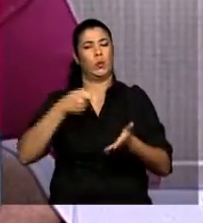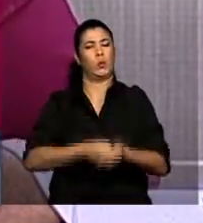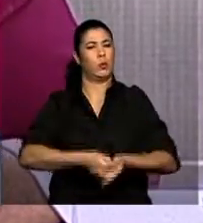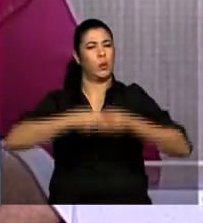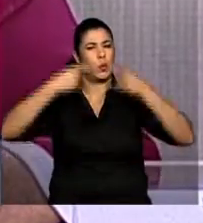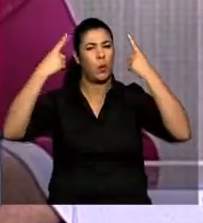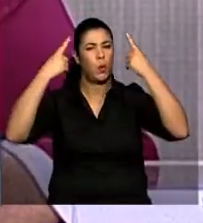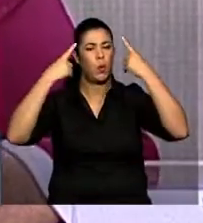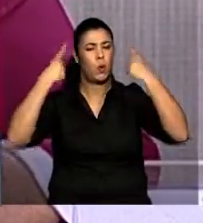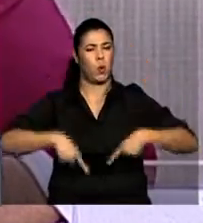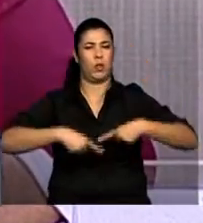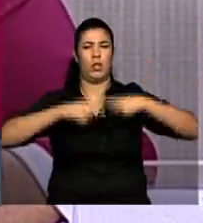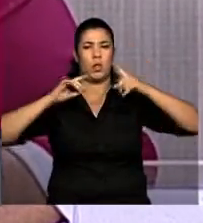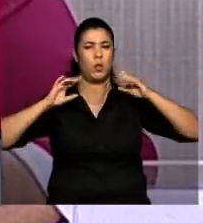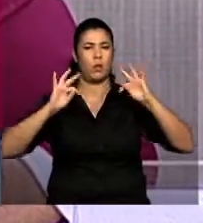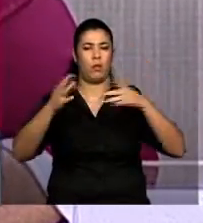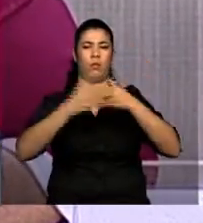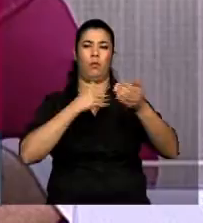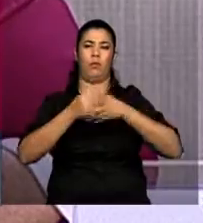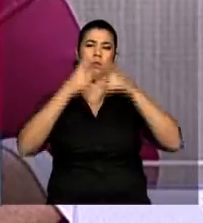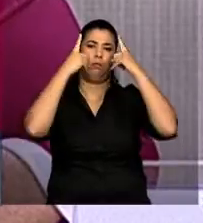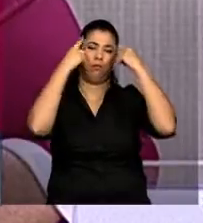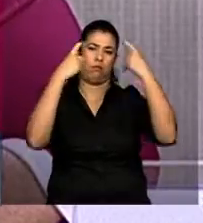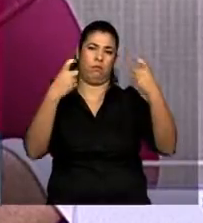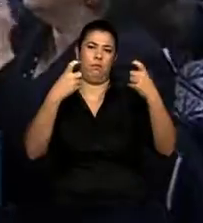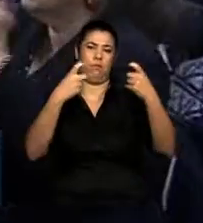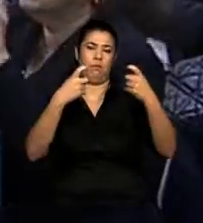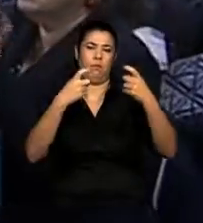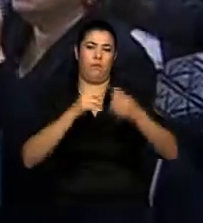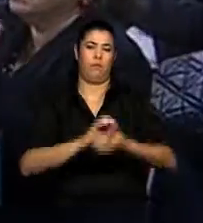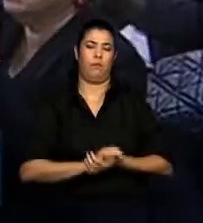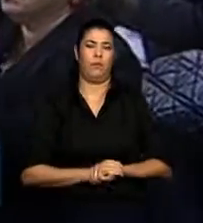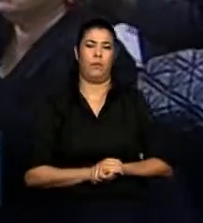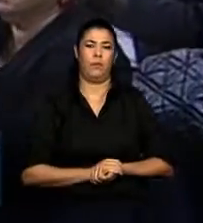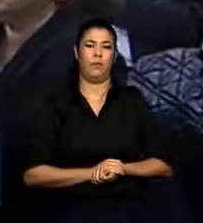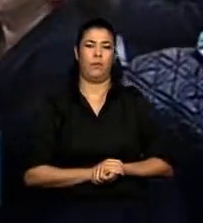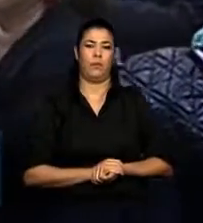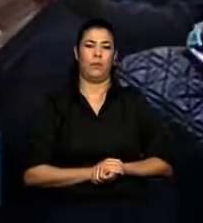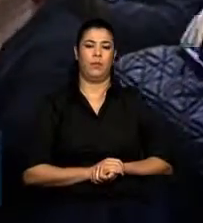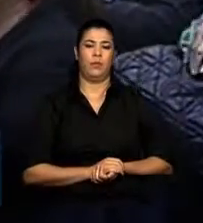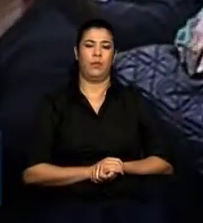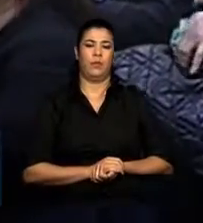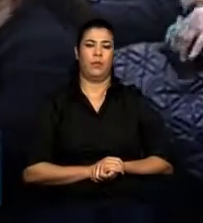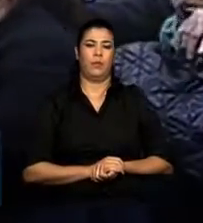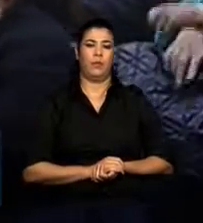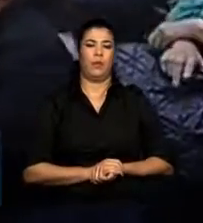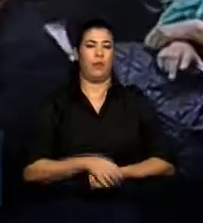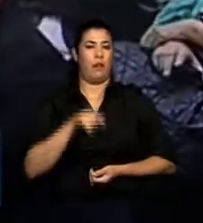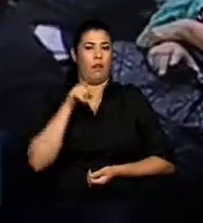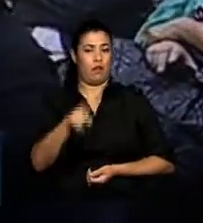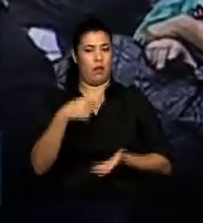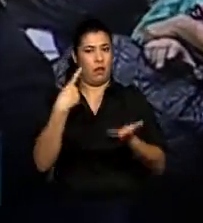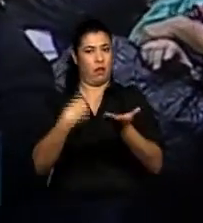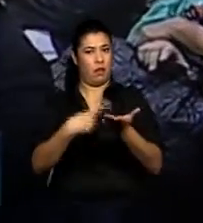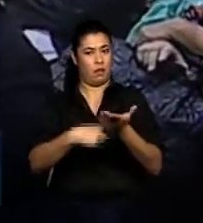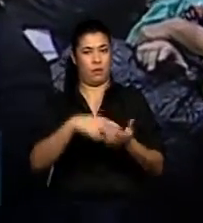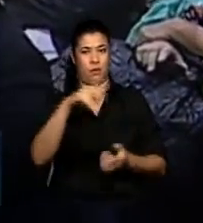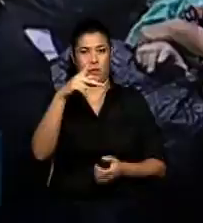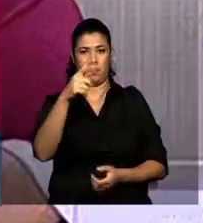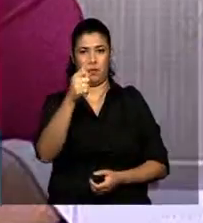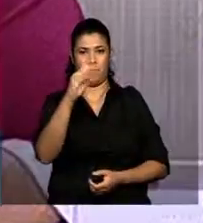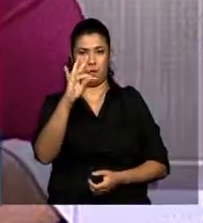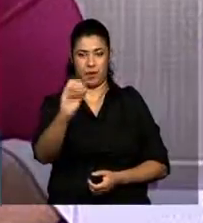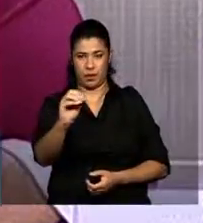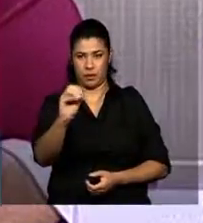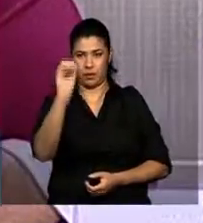qualquer violência, toda e qualquer violência. E este pacto nacional que vai